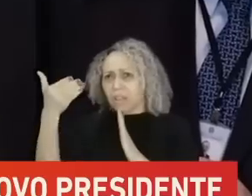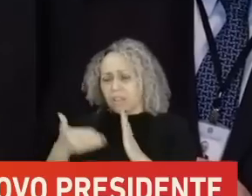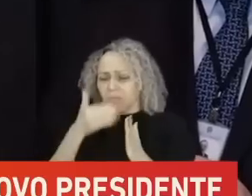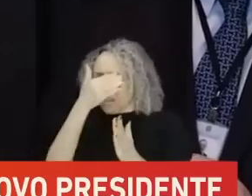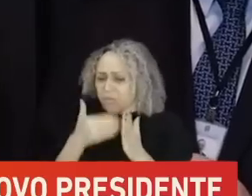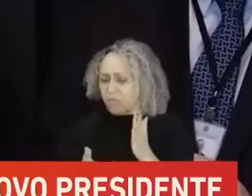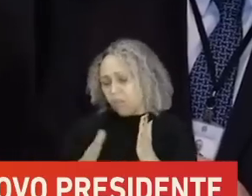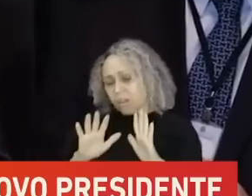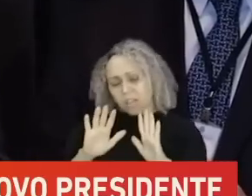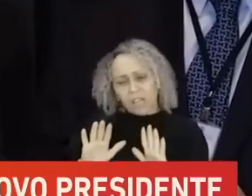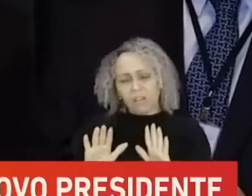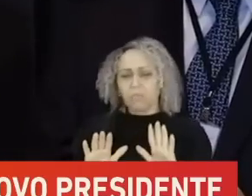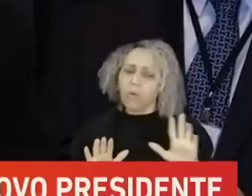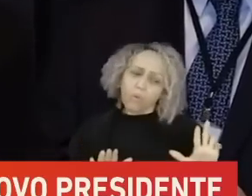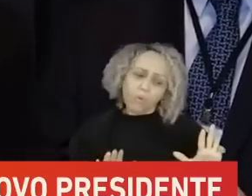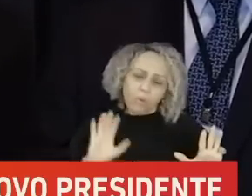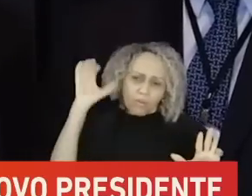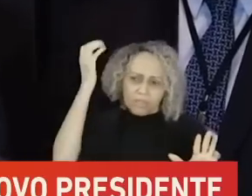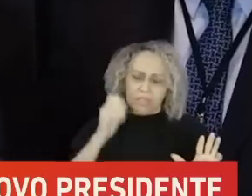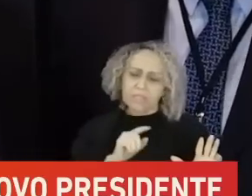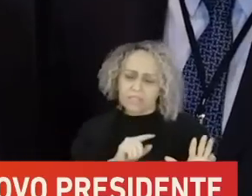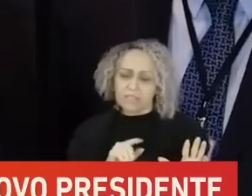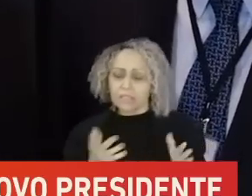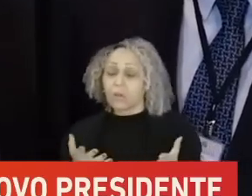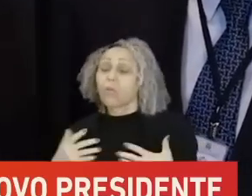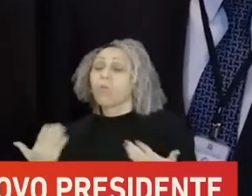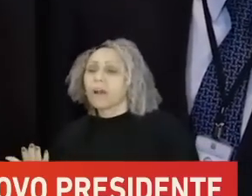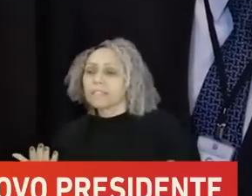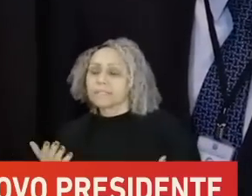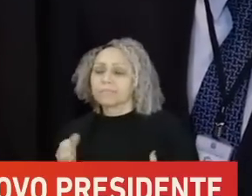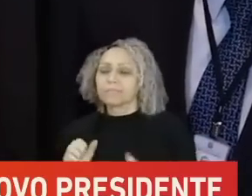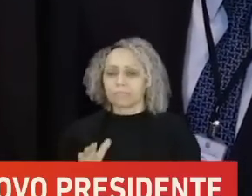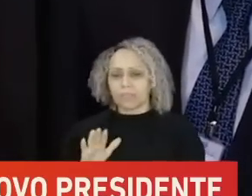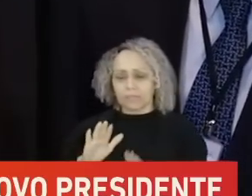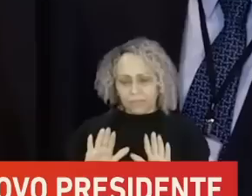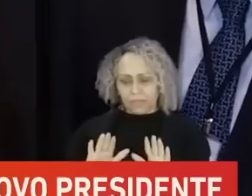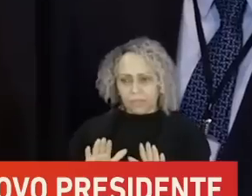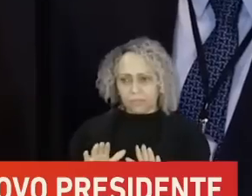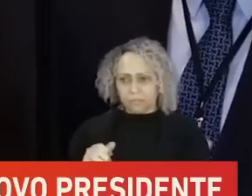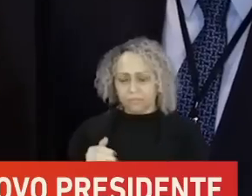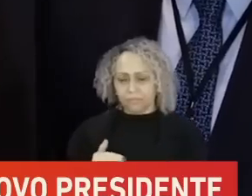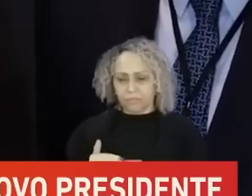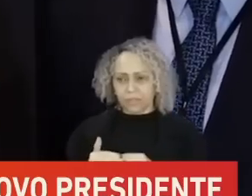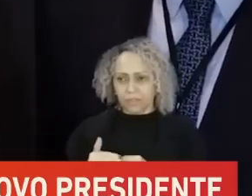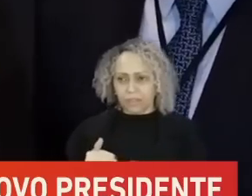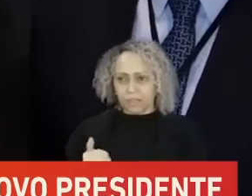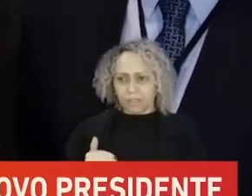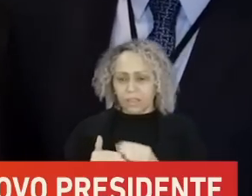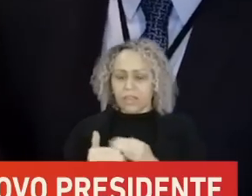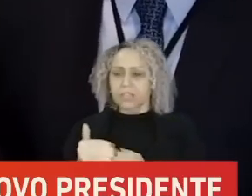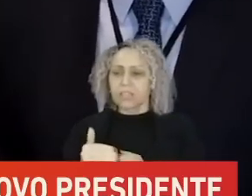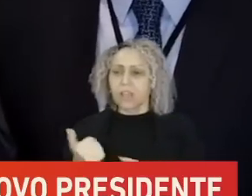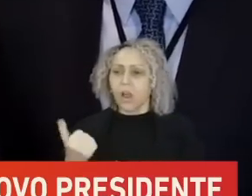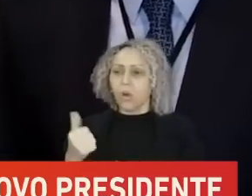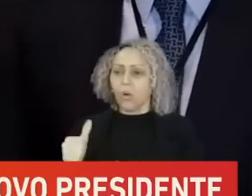Ele está no PT desde a criação do PT, né? Agora, há quem diga também que,